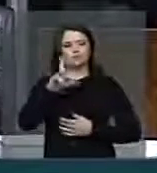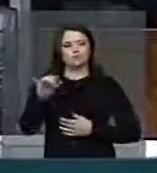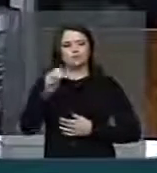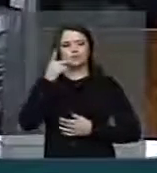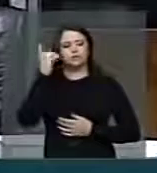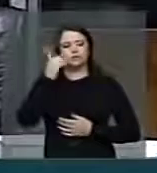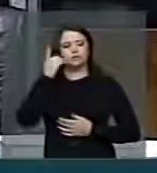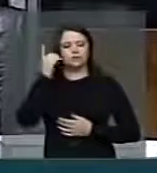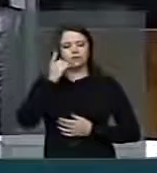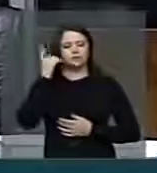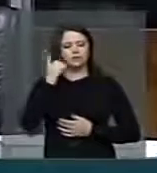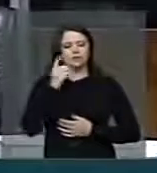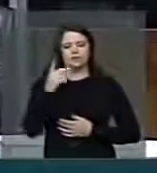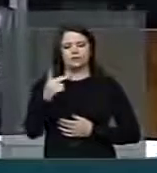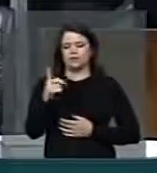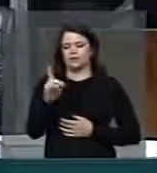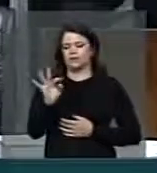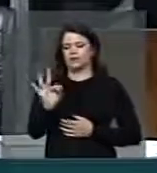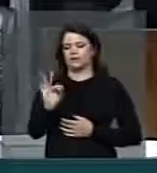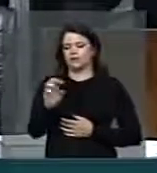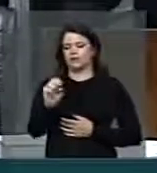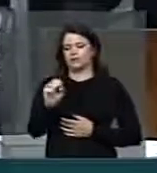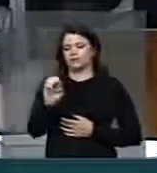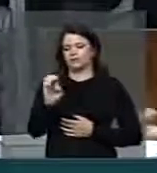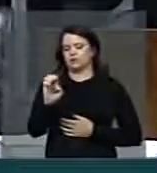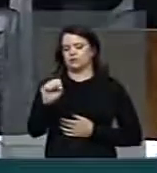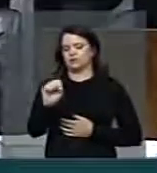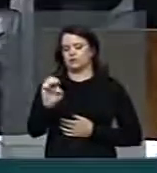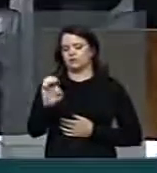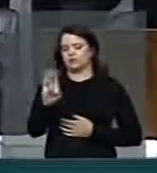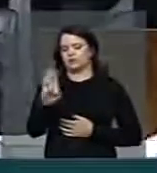ao deputado do PDT, deputado Sebastião Bala Rocha.